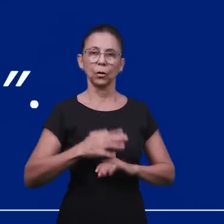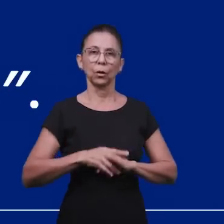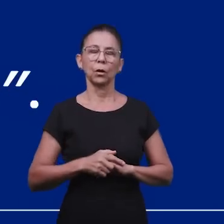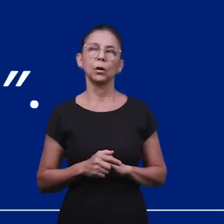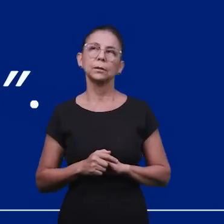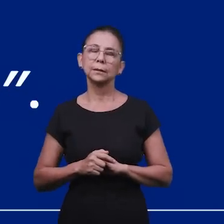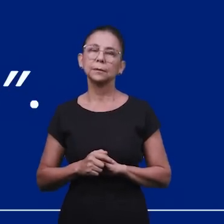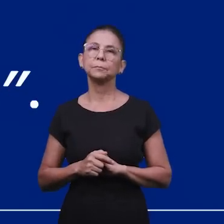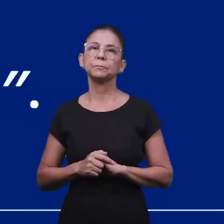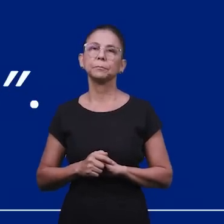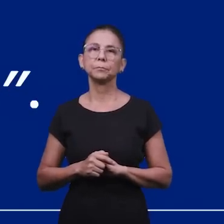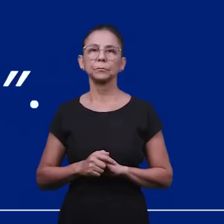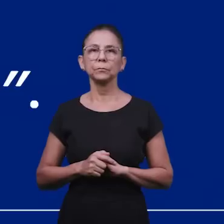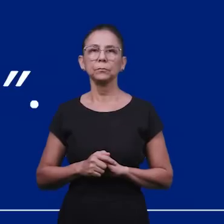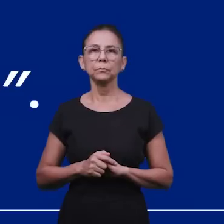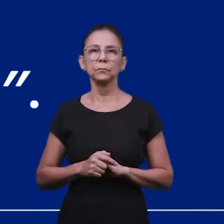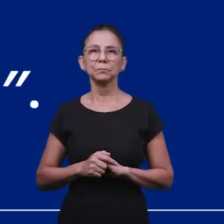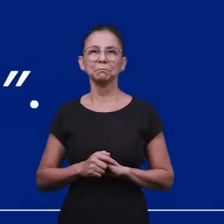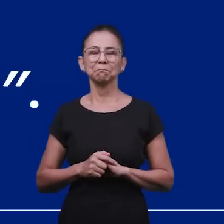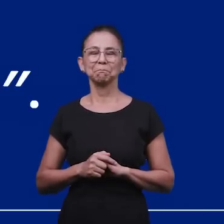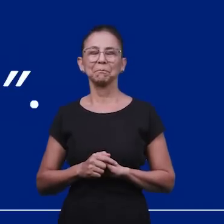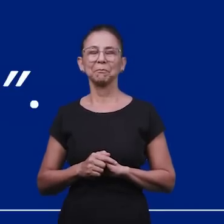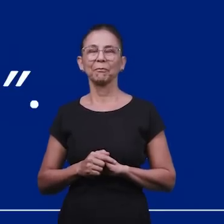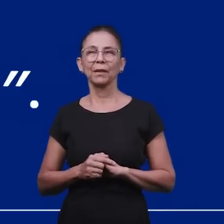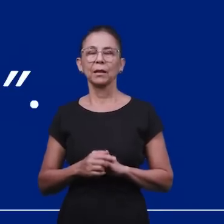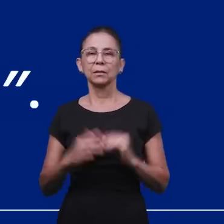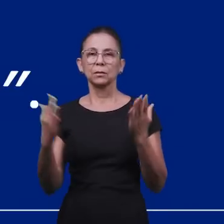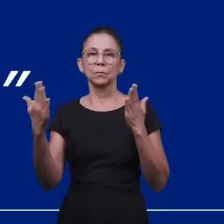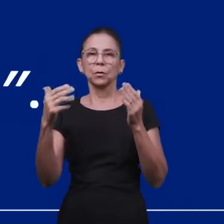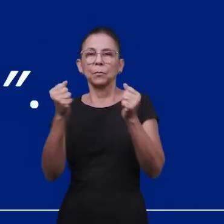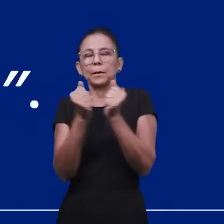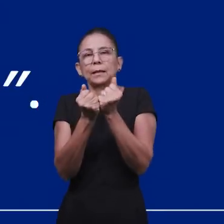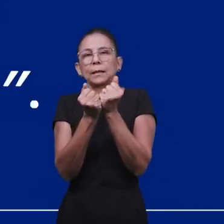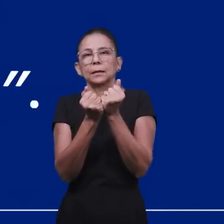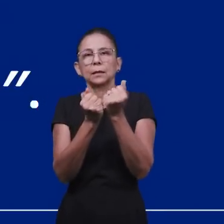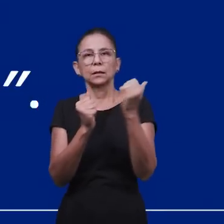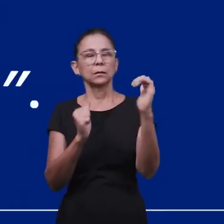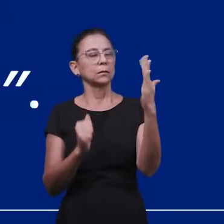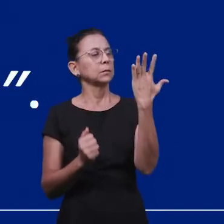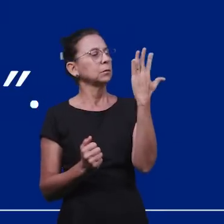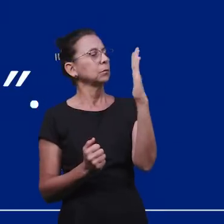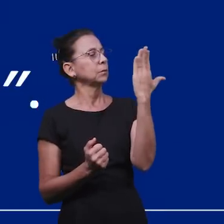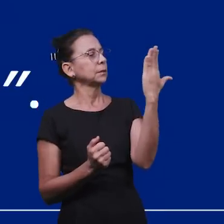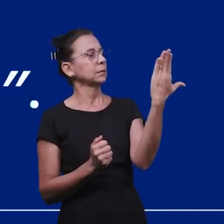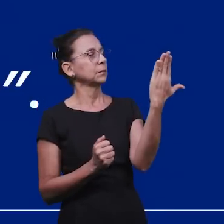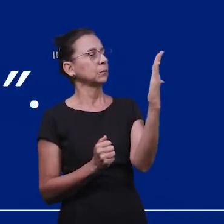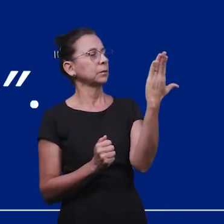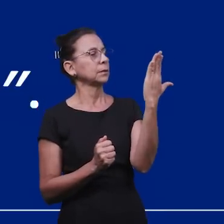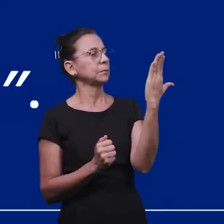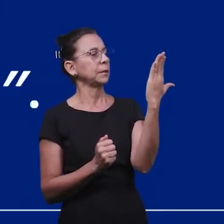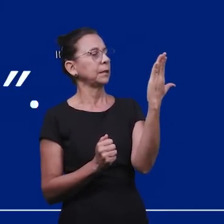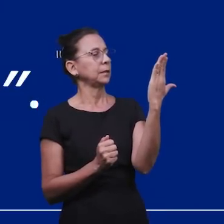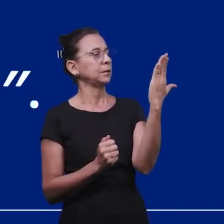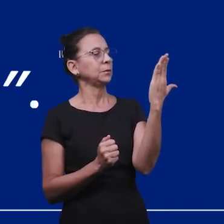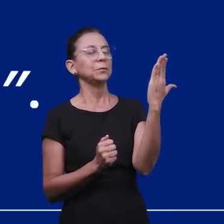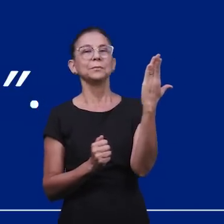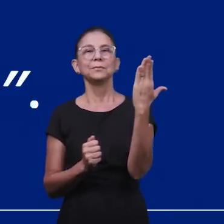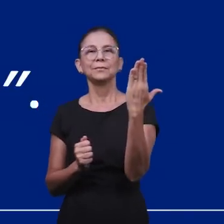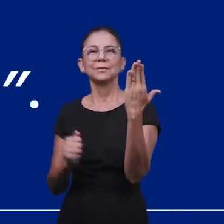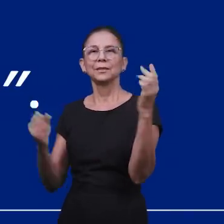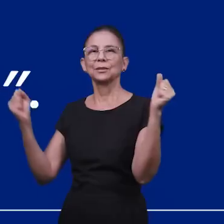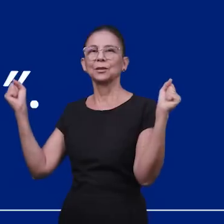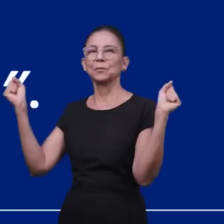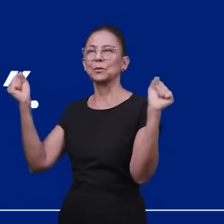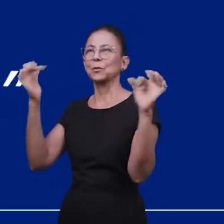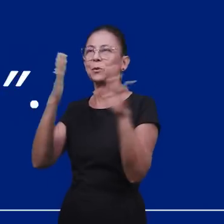descoberta, refletindo como um espelho a glória do Senhor, somos transformados de glória em glória,